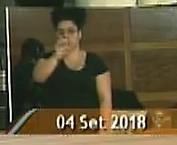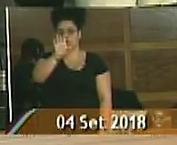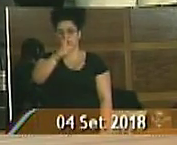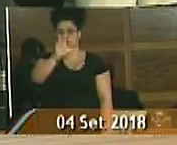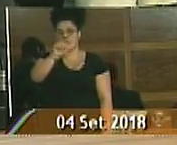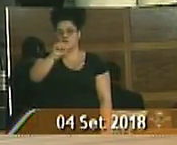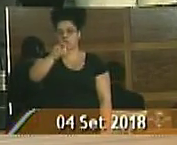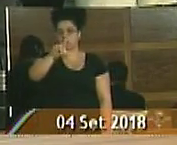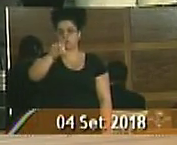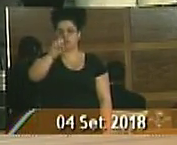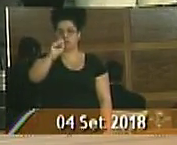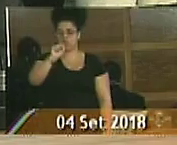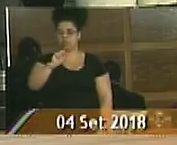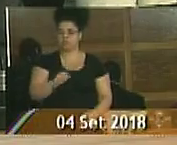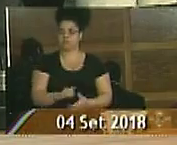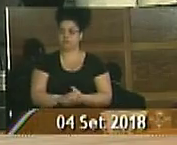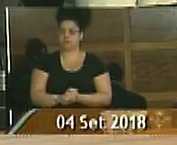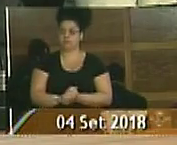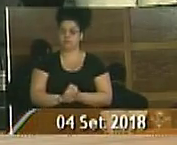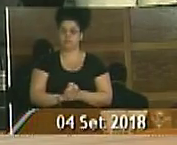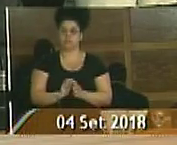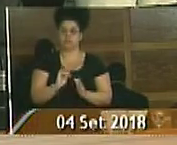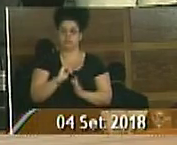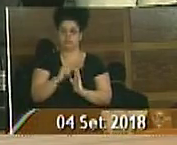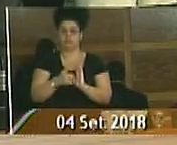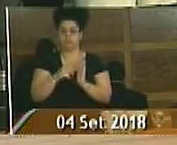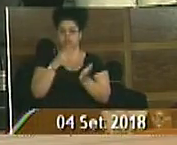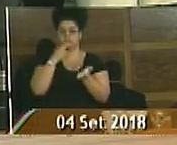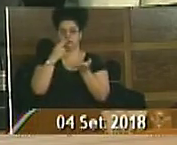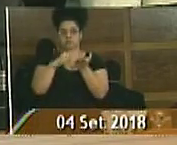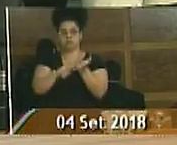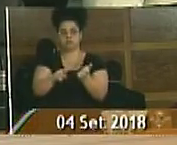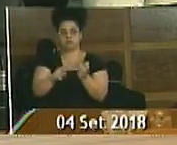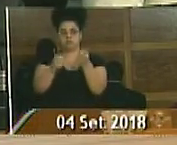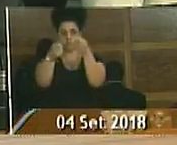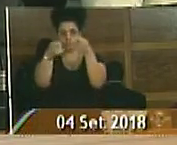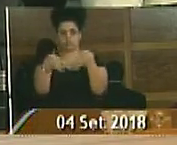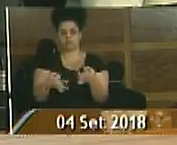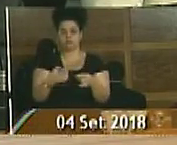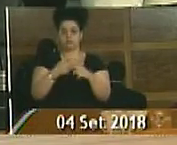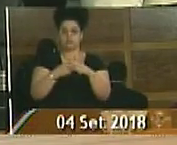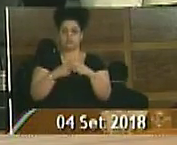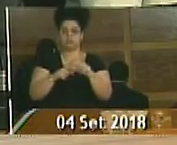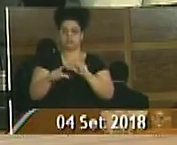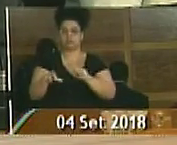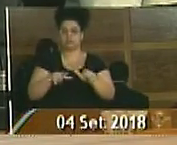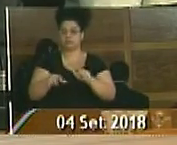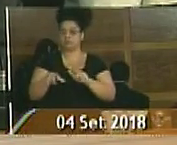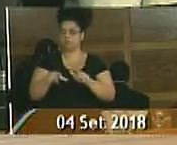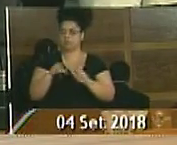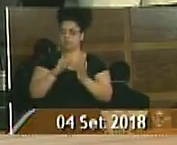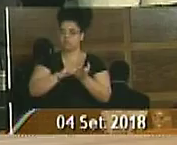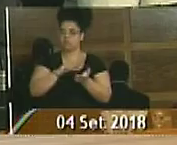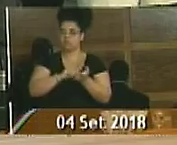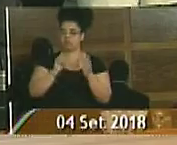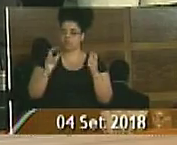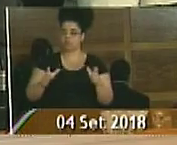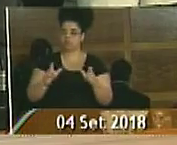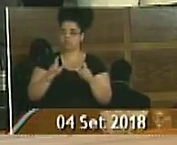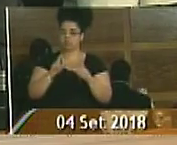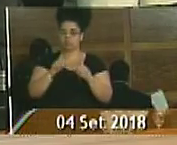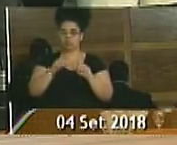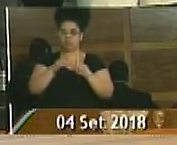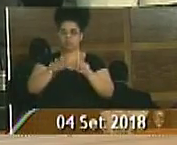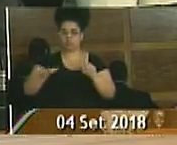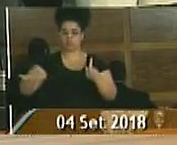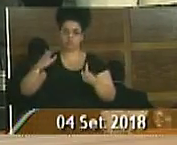Soleno da Silva. Requerimento, empresa brasileira de correio e telégrafo, esclarecimento, serviço prestado na rua Bentivi, bairro Portugal. Indicação